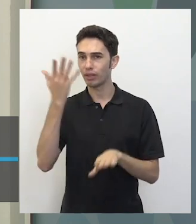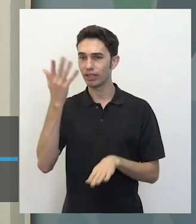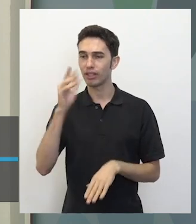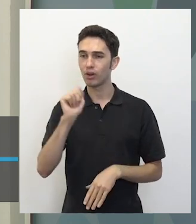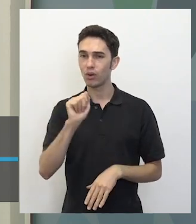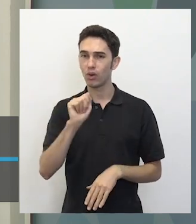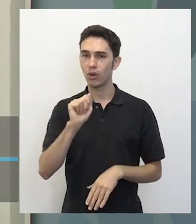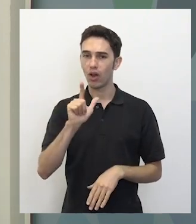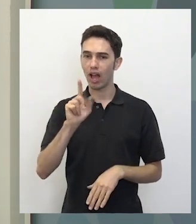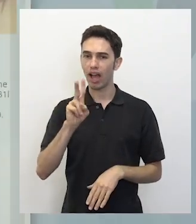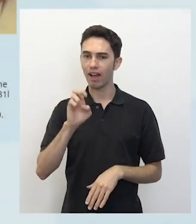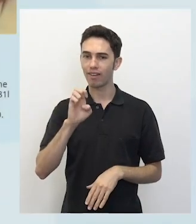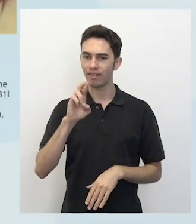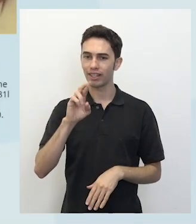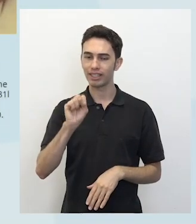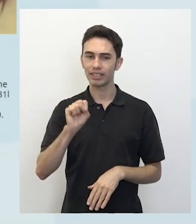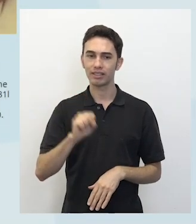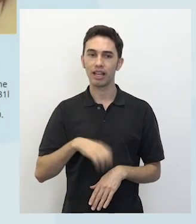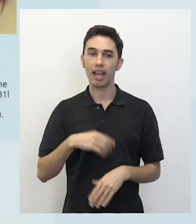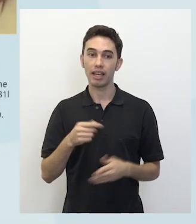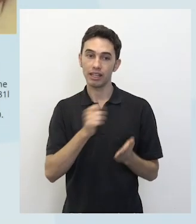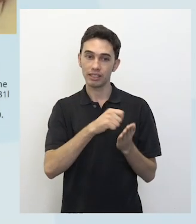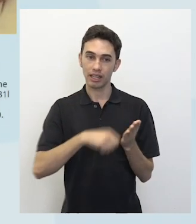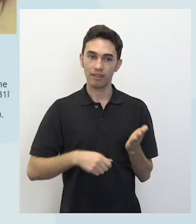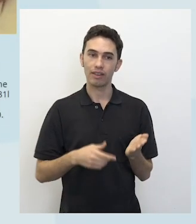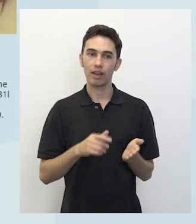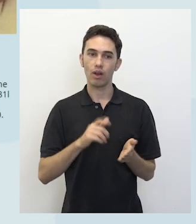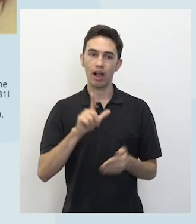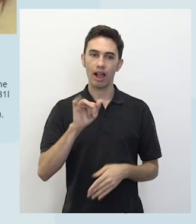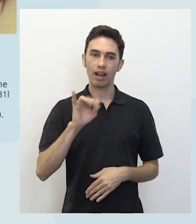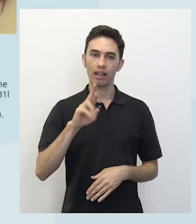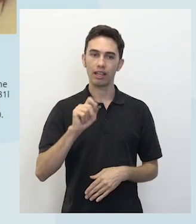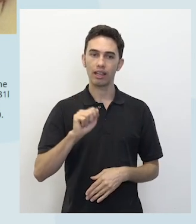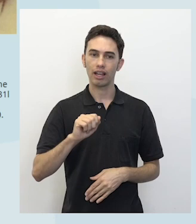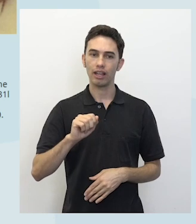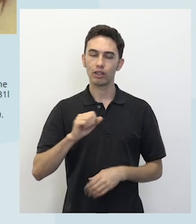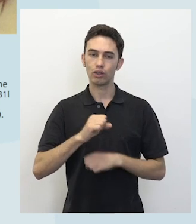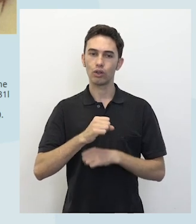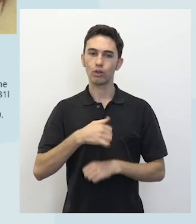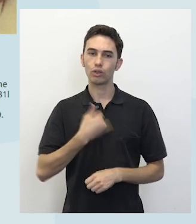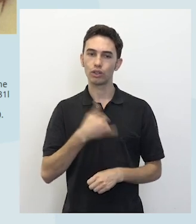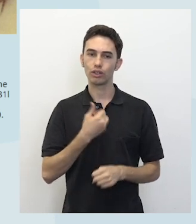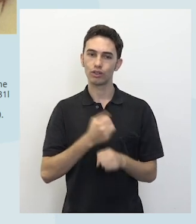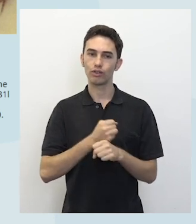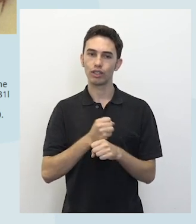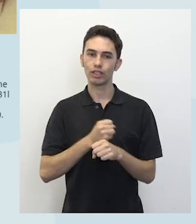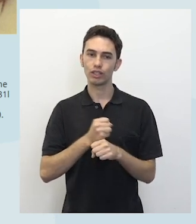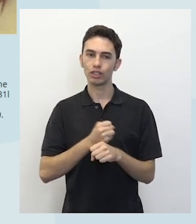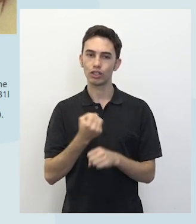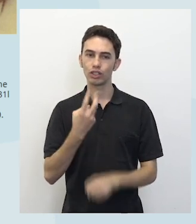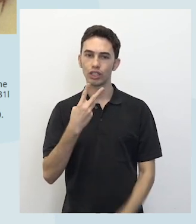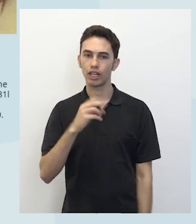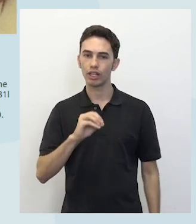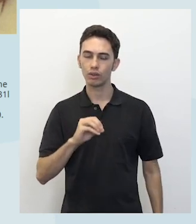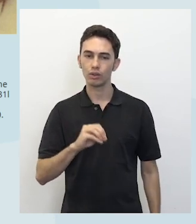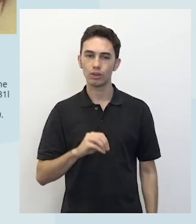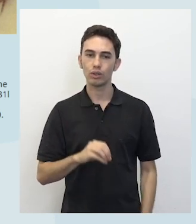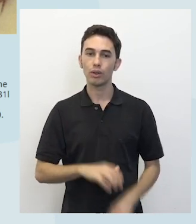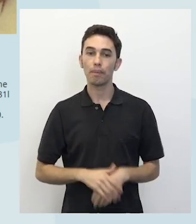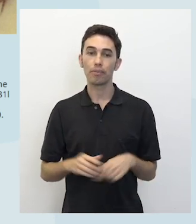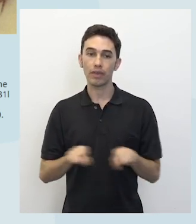Ele escreveu A Lira dos 20 Anos, a antologia poética, que tem dele ali, em